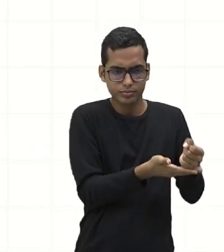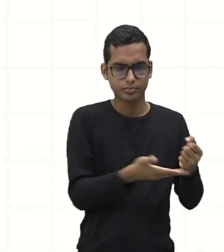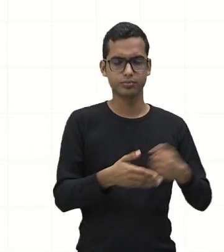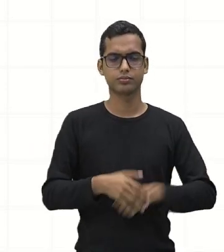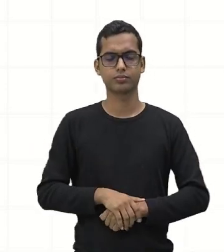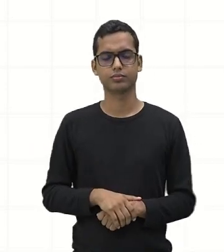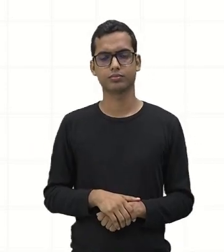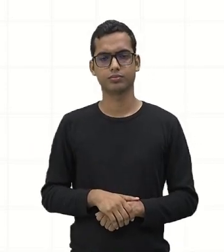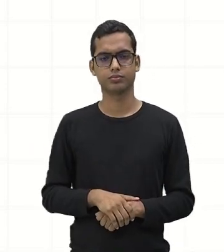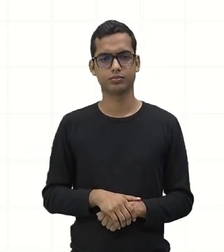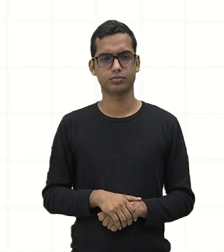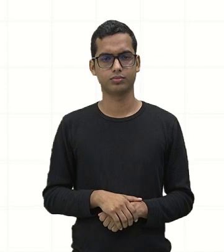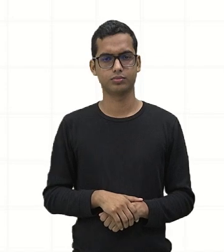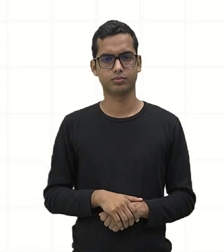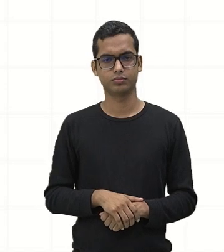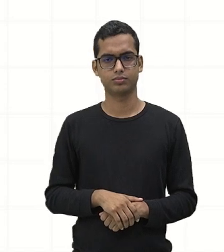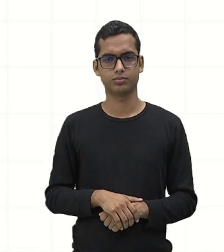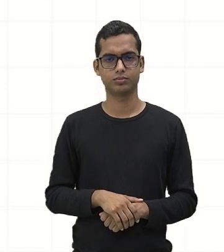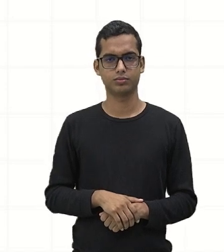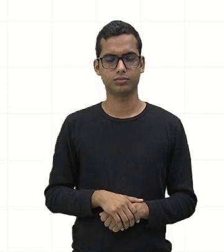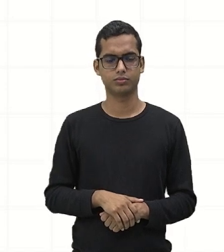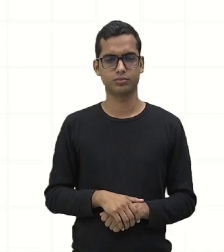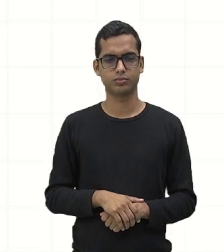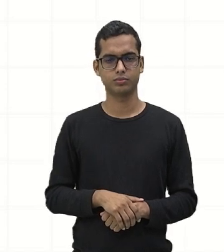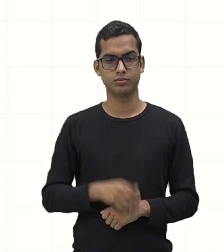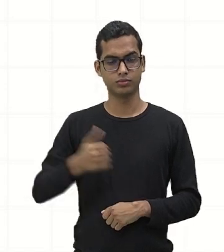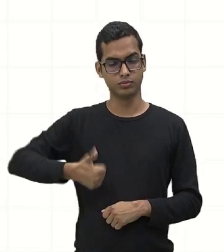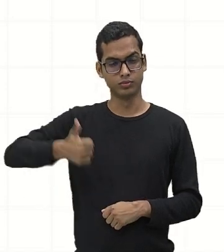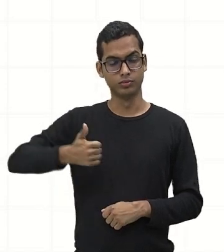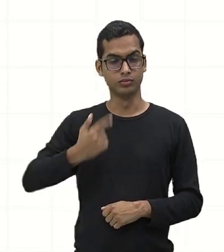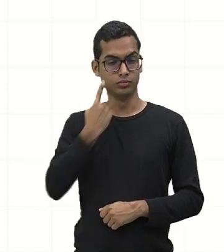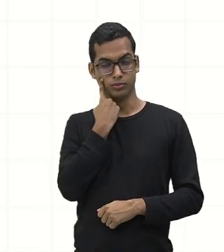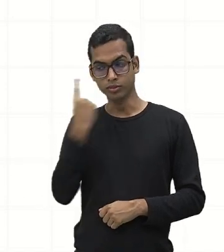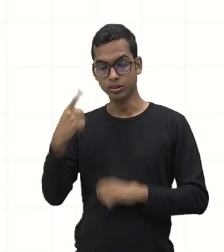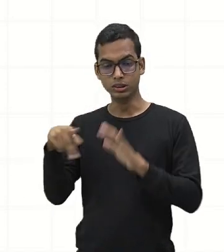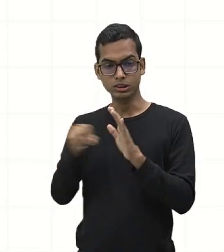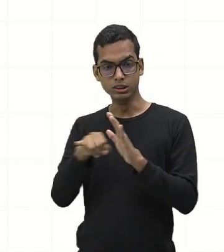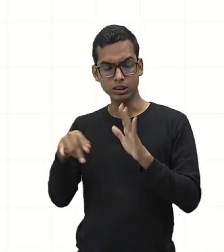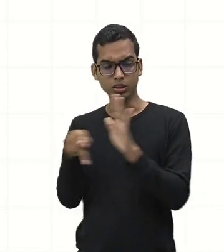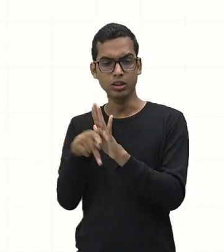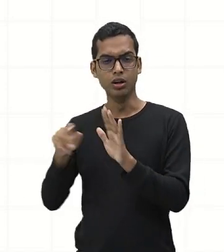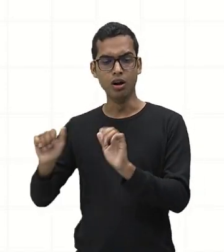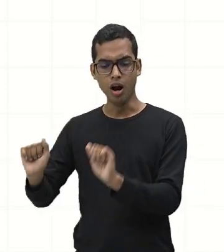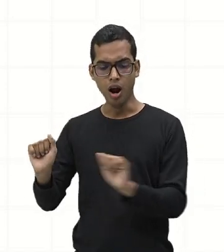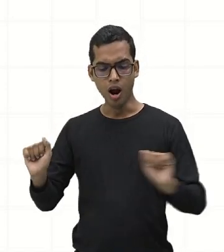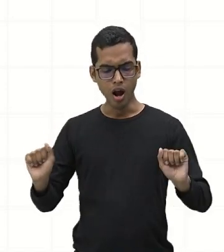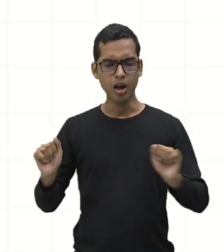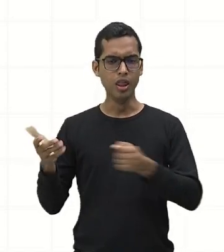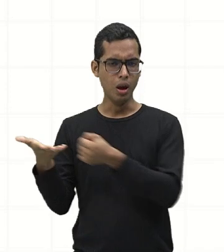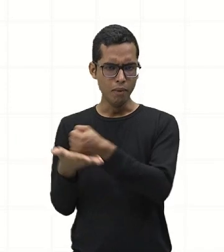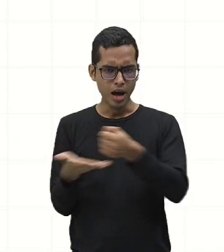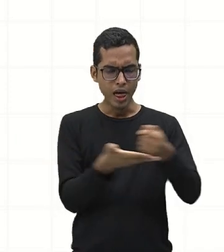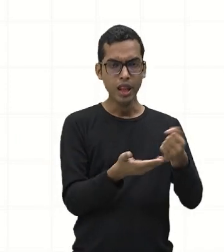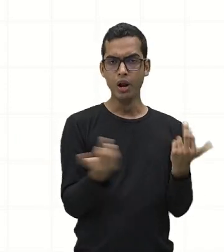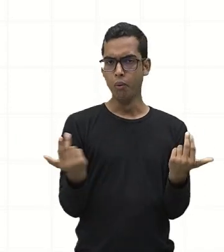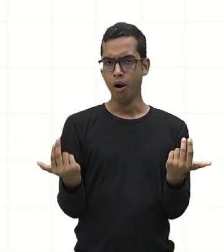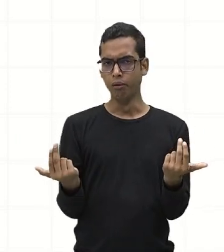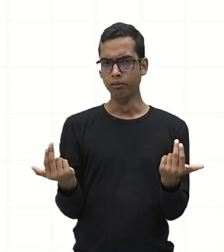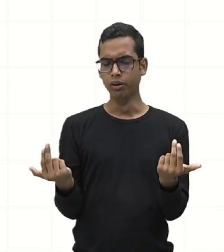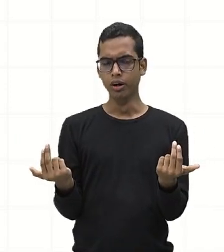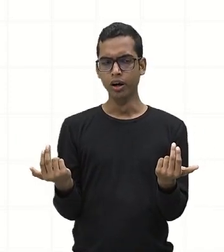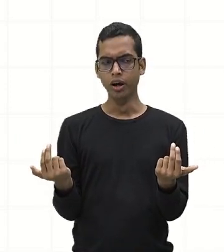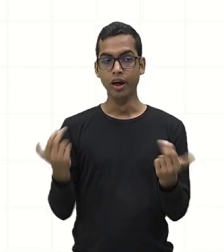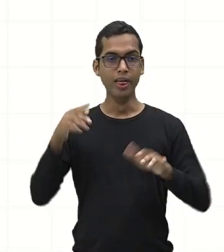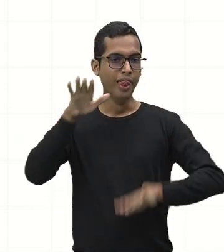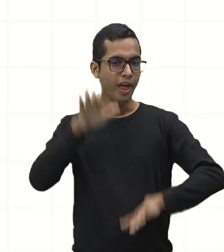nós vamos aqui primeiro verificar se as bases são iguais, né? Sendo iguais, o que nós vamos fazer? Depende